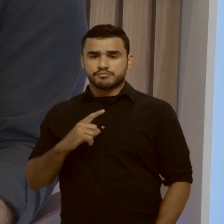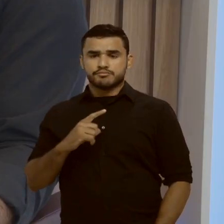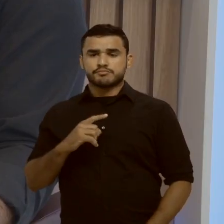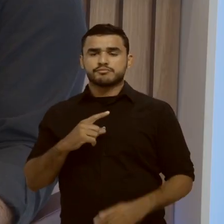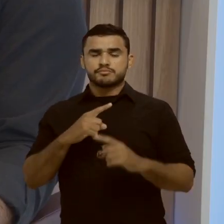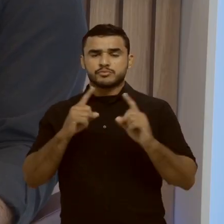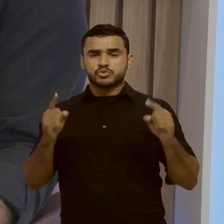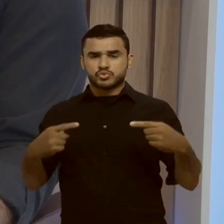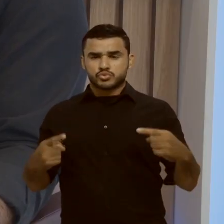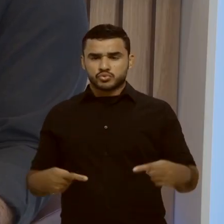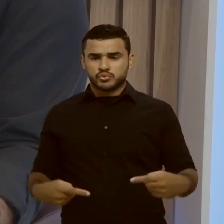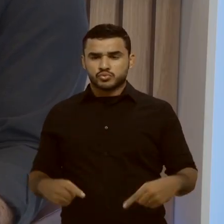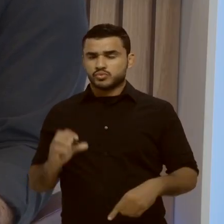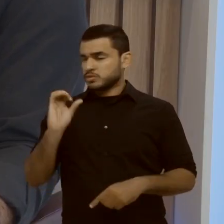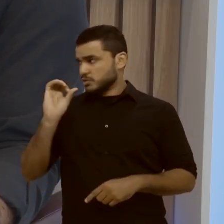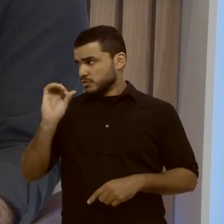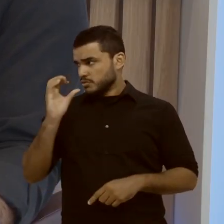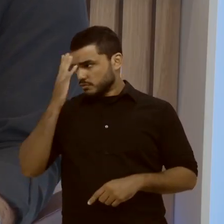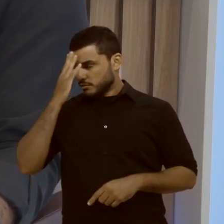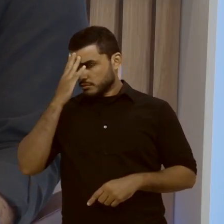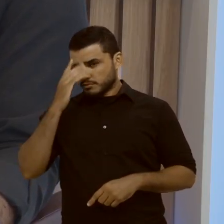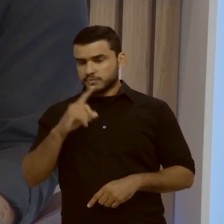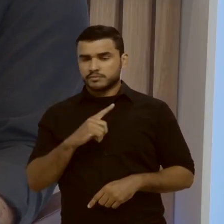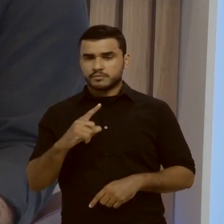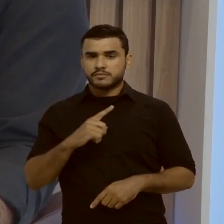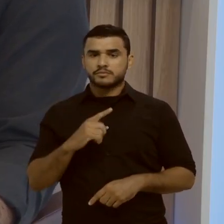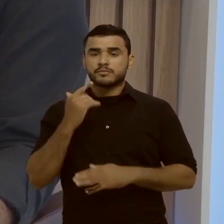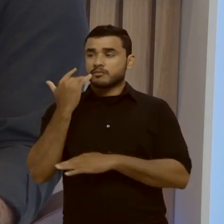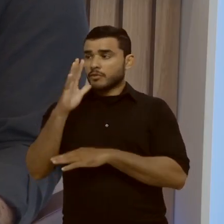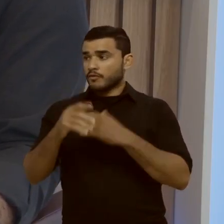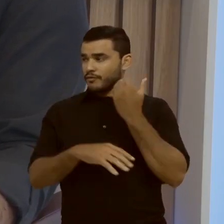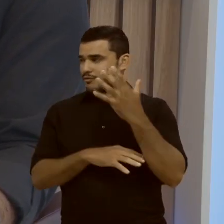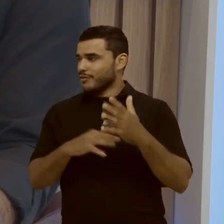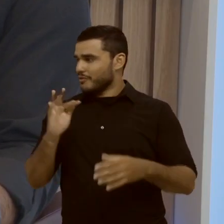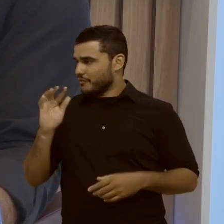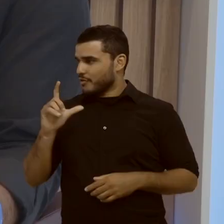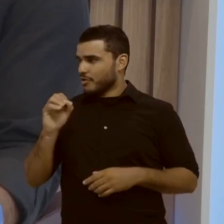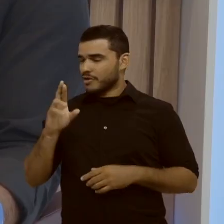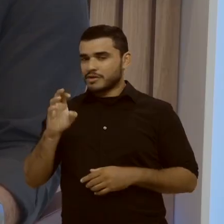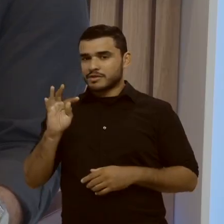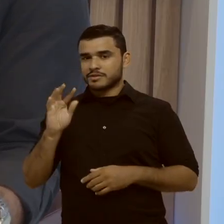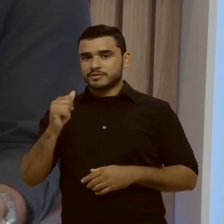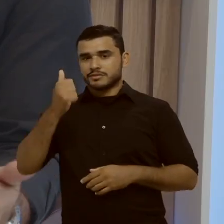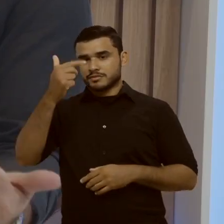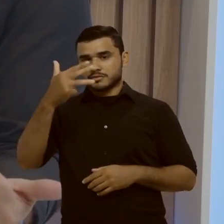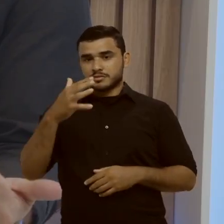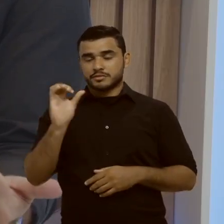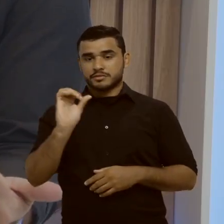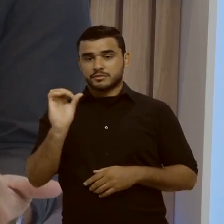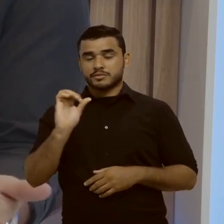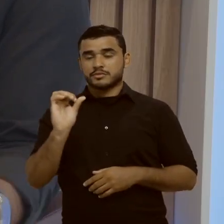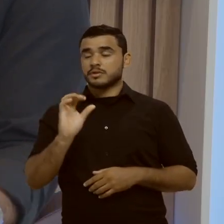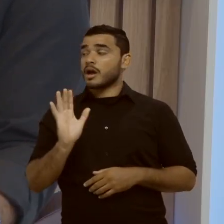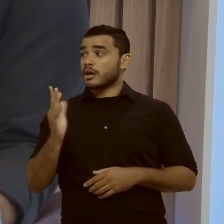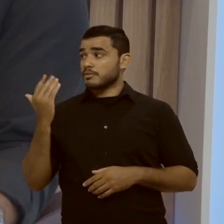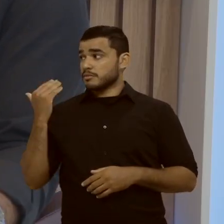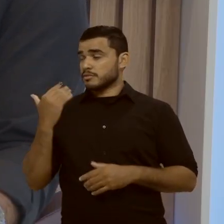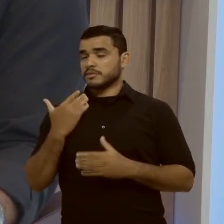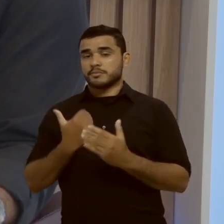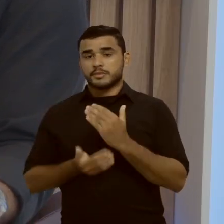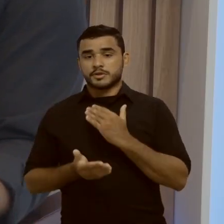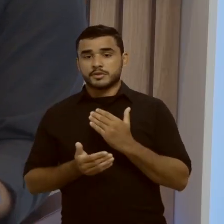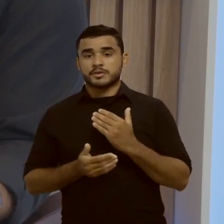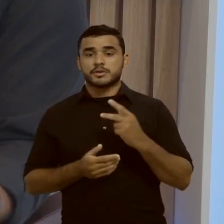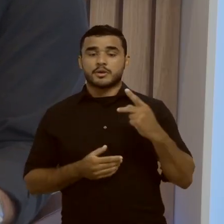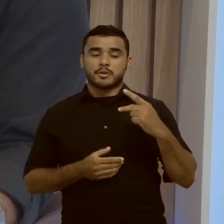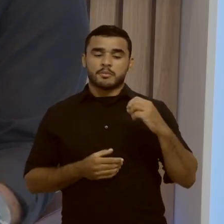Nós temos o Floresta disputando esta competição. O Floresta, que está em 6º colocado, perdeu no final de semana para a Ponte